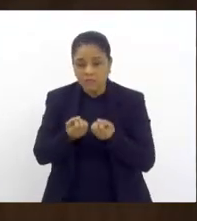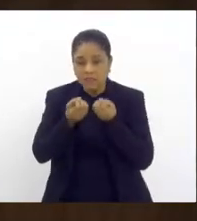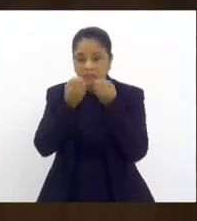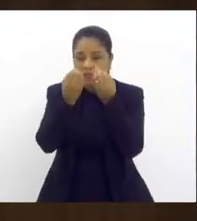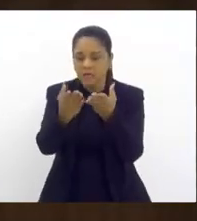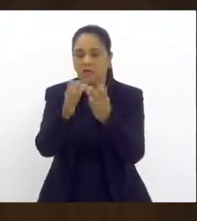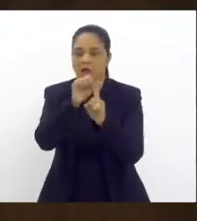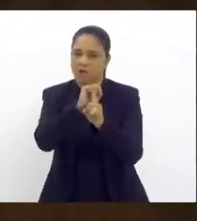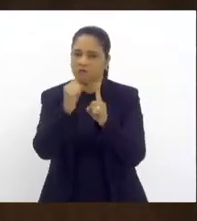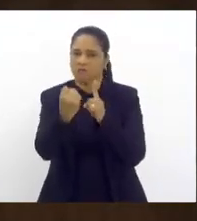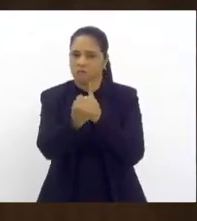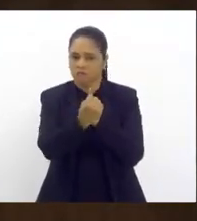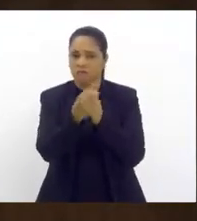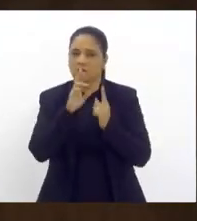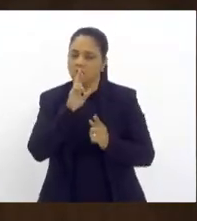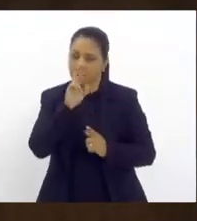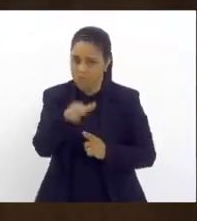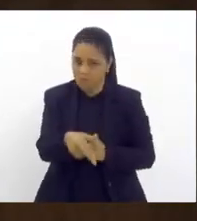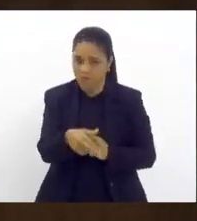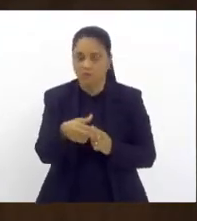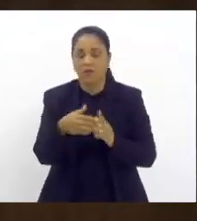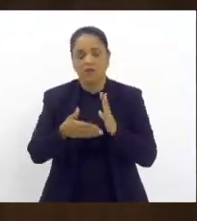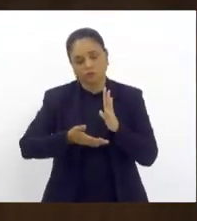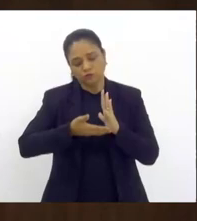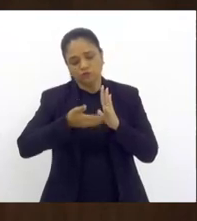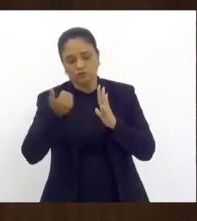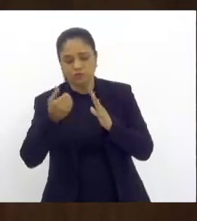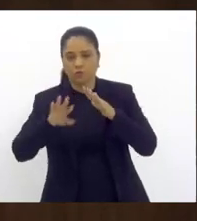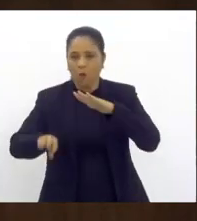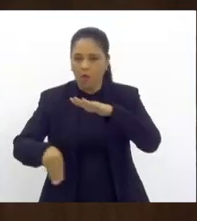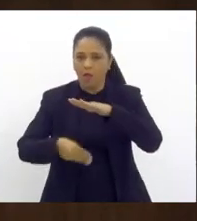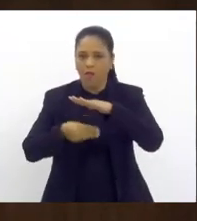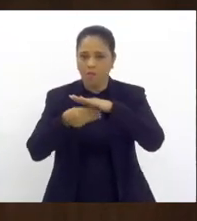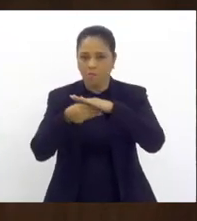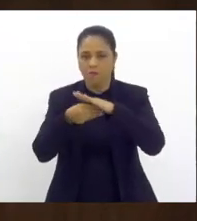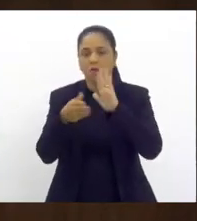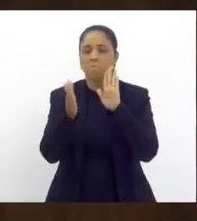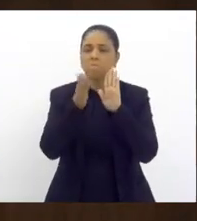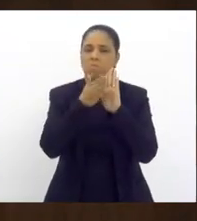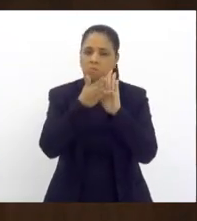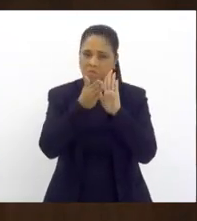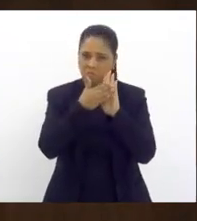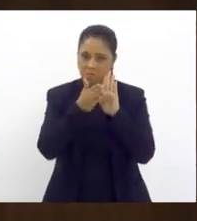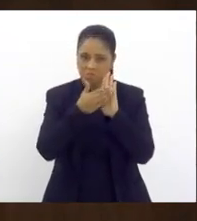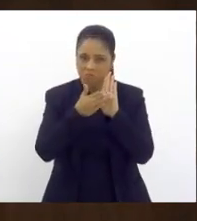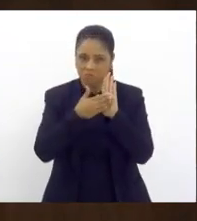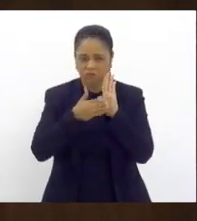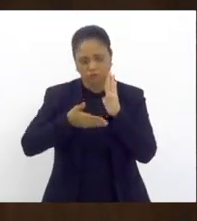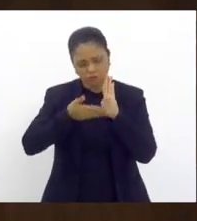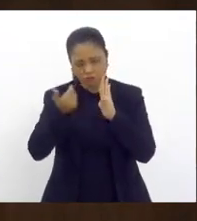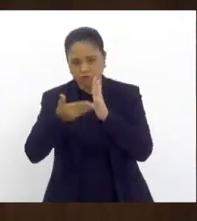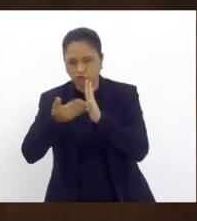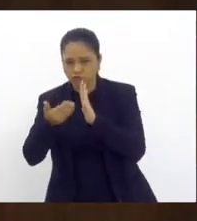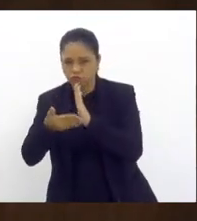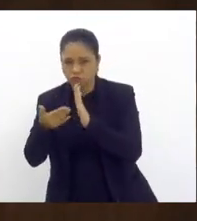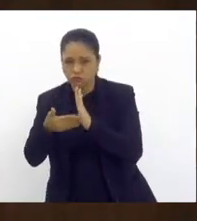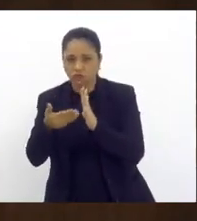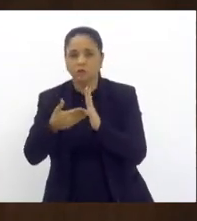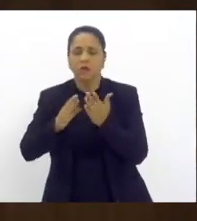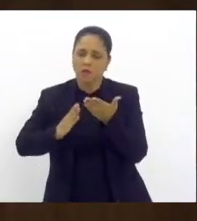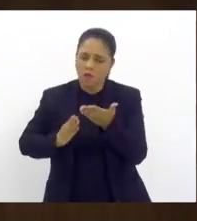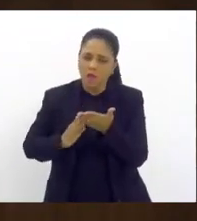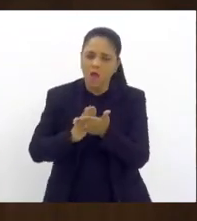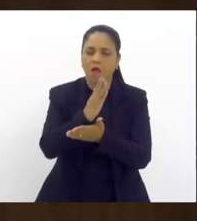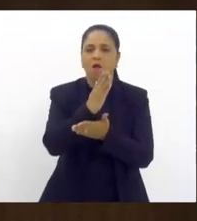sociedade. Então, dessa forma, retiro aqui as emendas que foram propostas. para que a gente possa aprovar a indicação legislativa